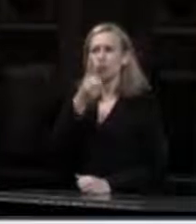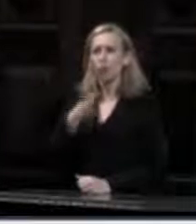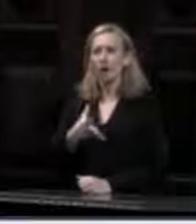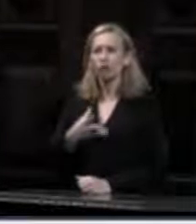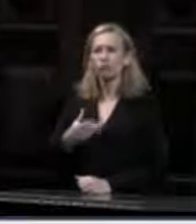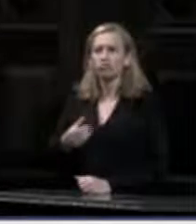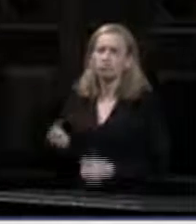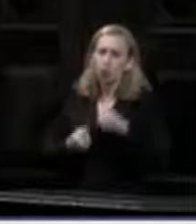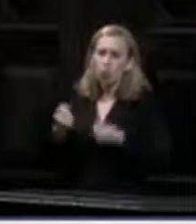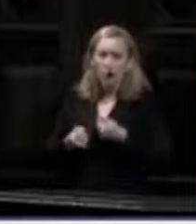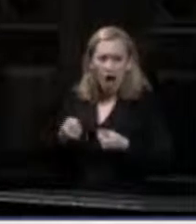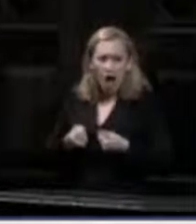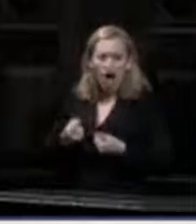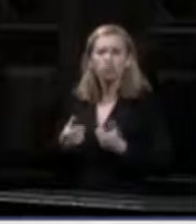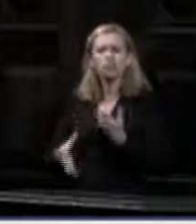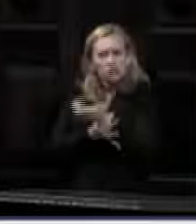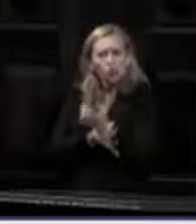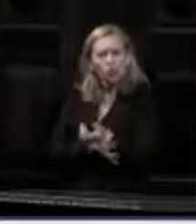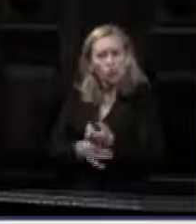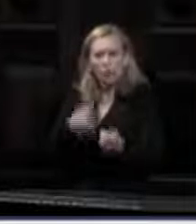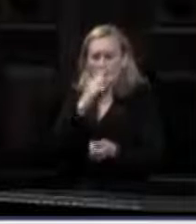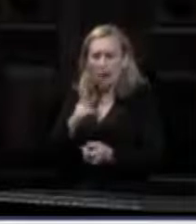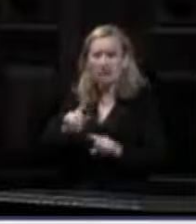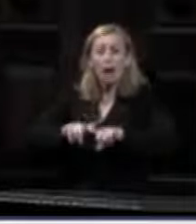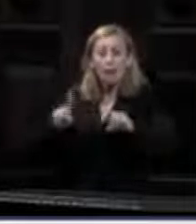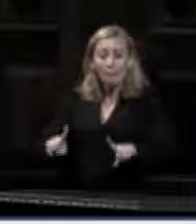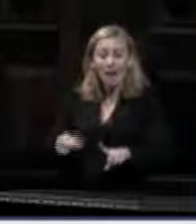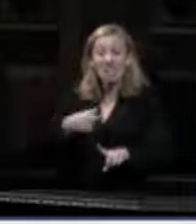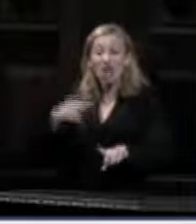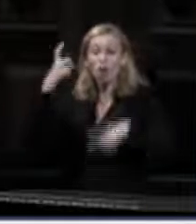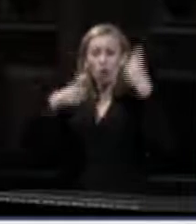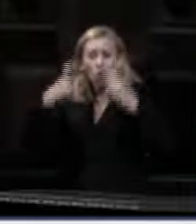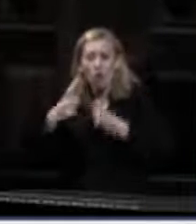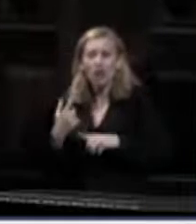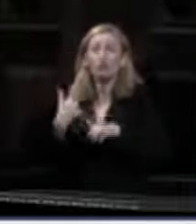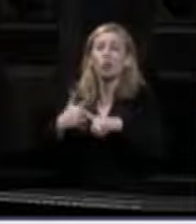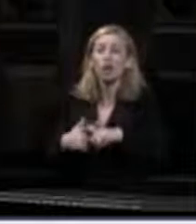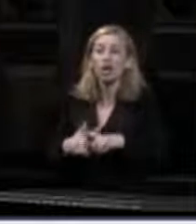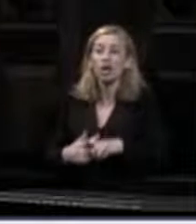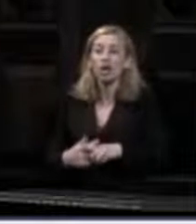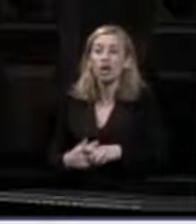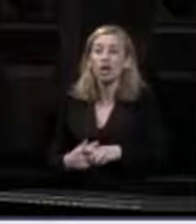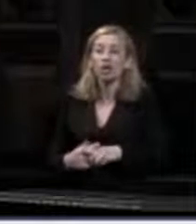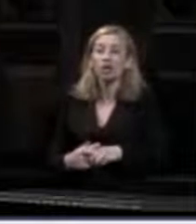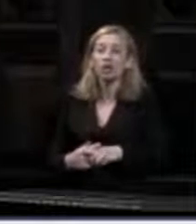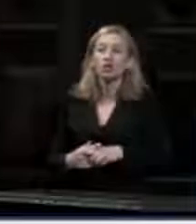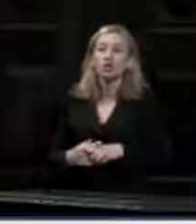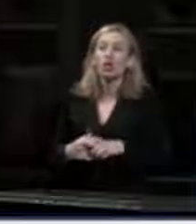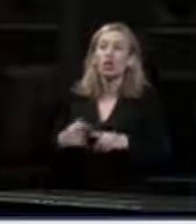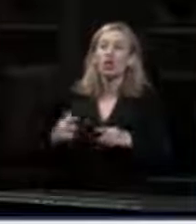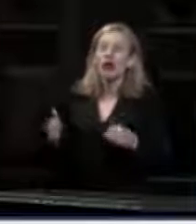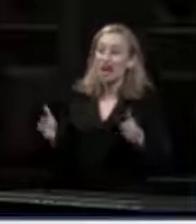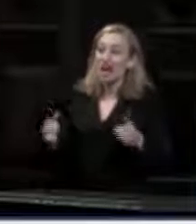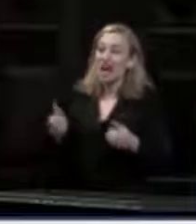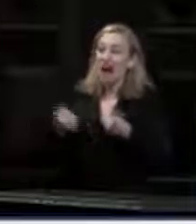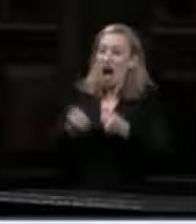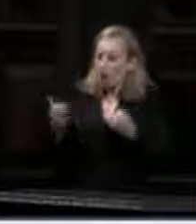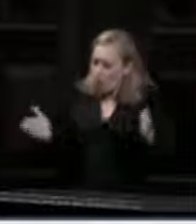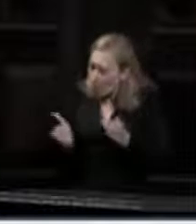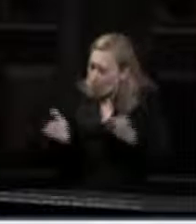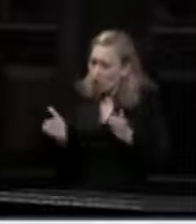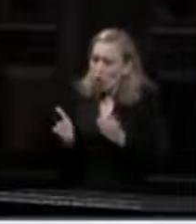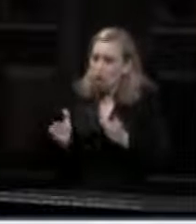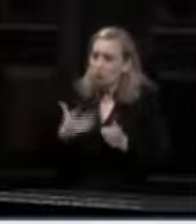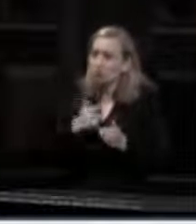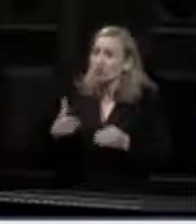que se torna seguro. Mas eu fico preocupado com umas Towners, com os carros aí que não têm menor